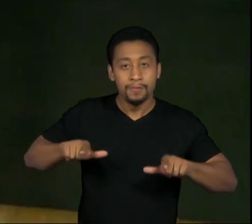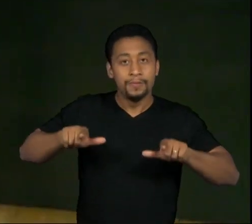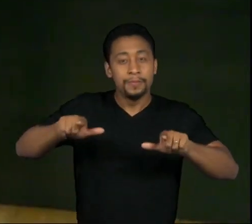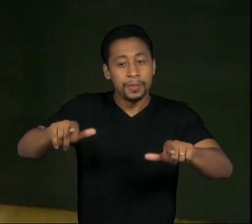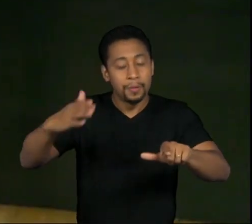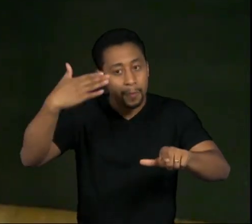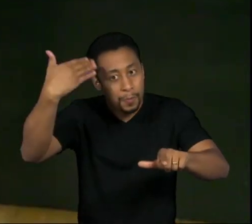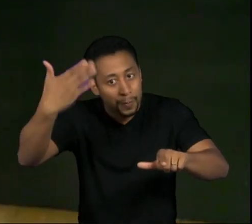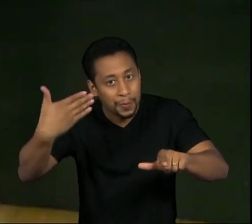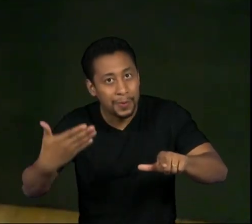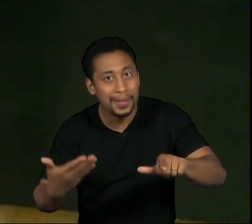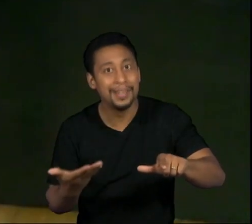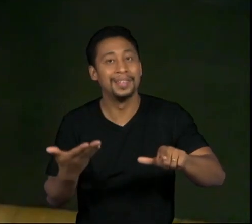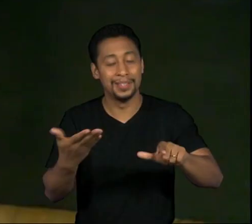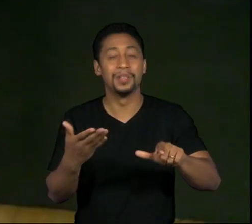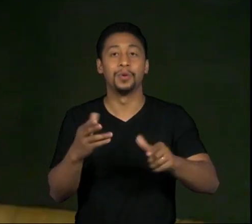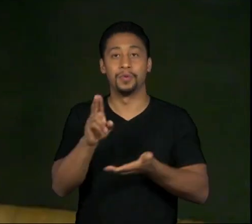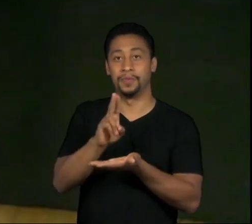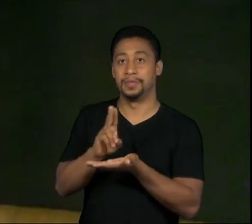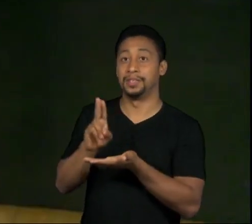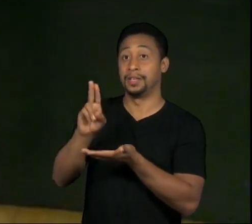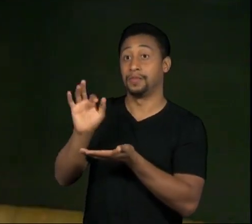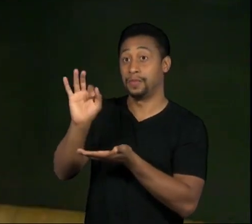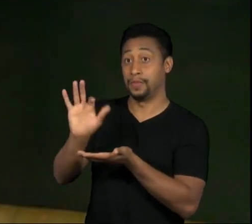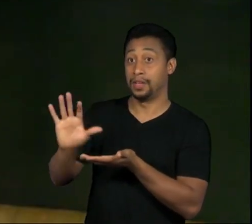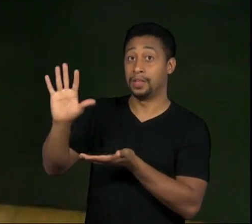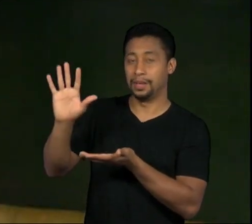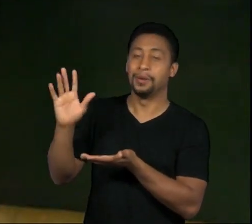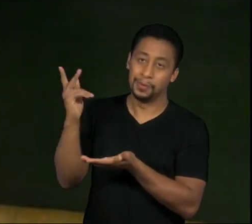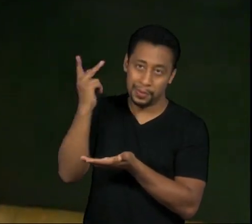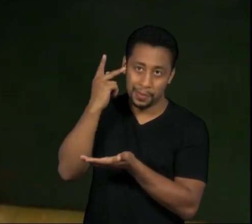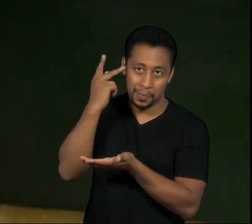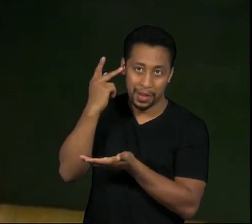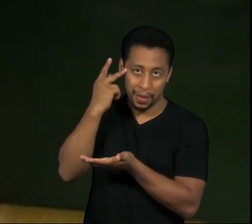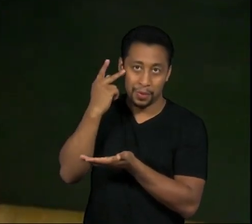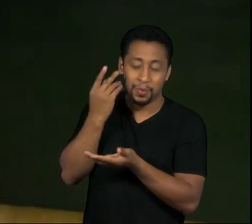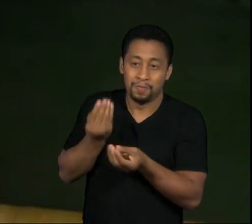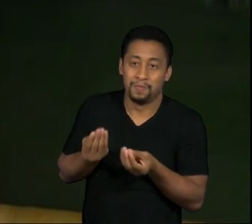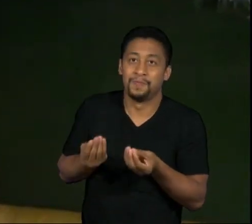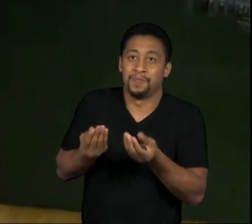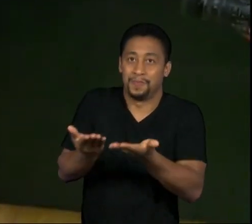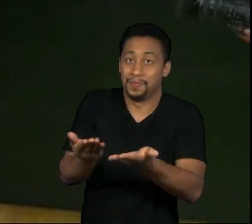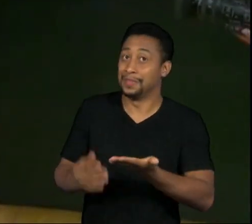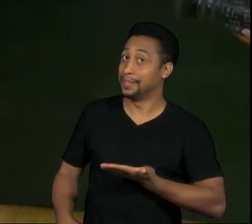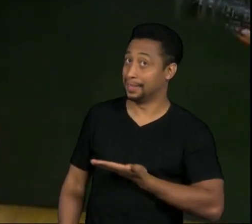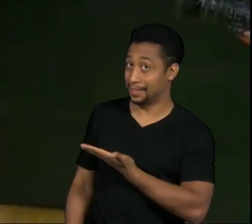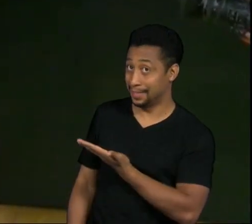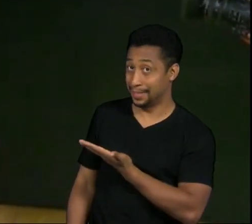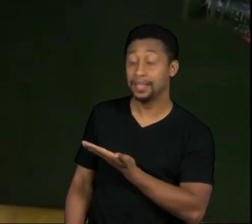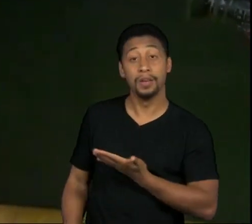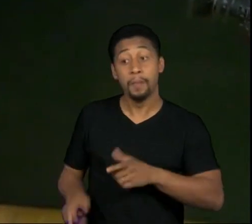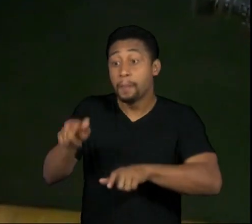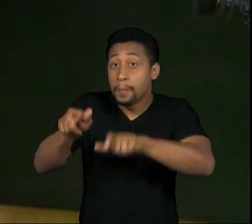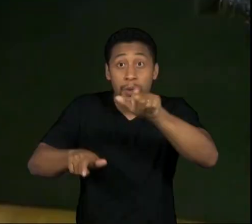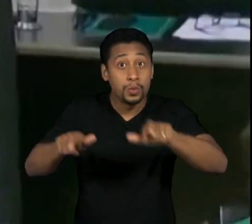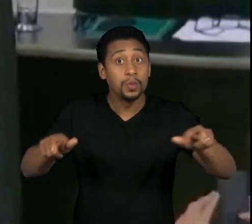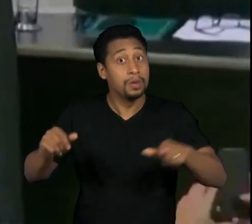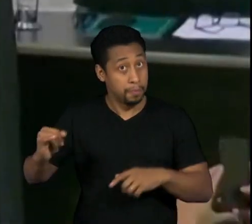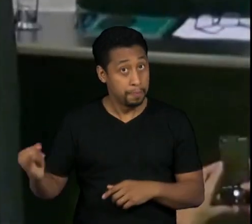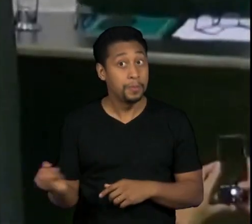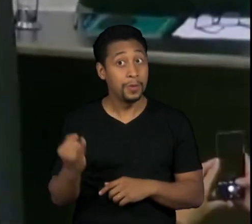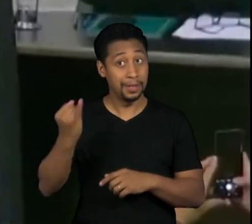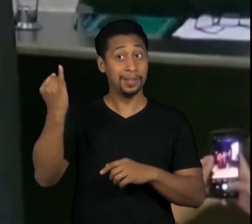honoris causa pela Universidade Federal de São Paulo. O título é concedido a personalidades relevantes que